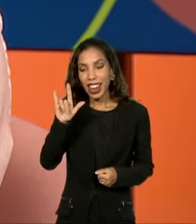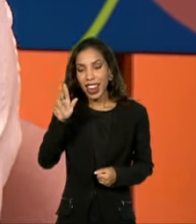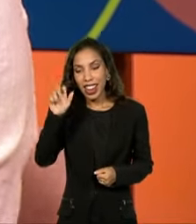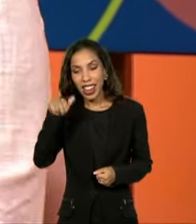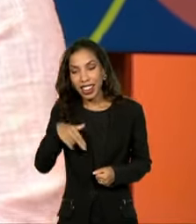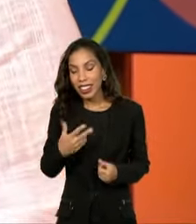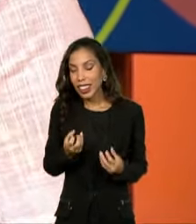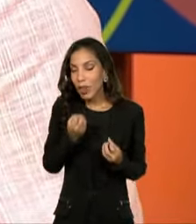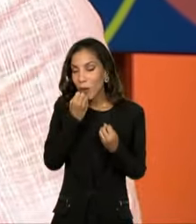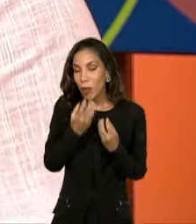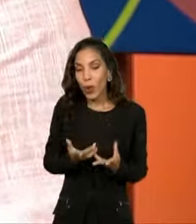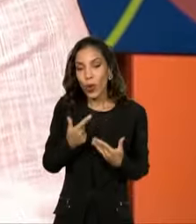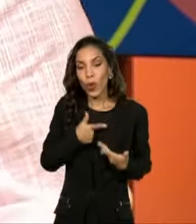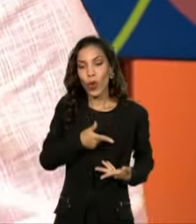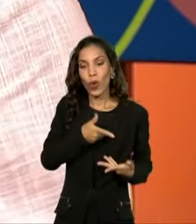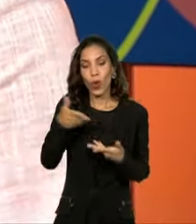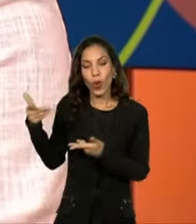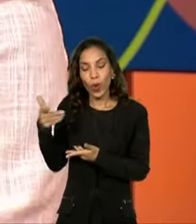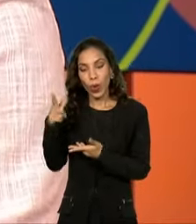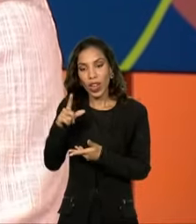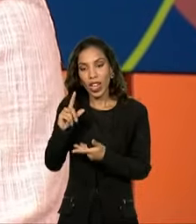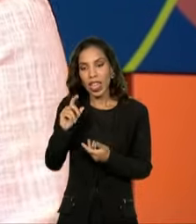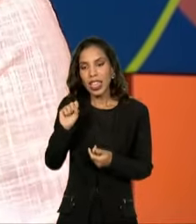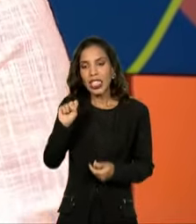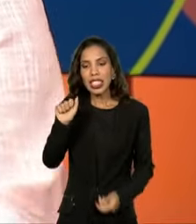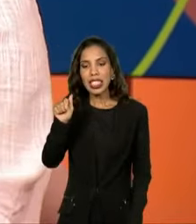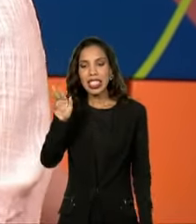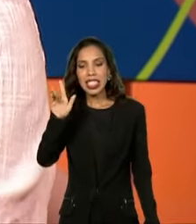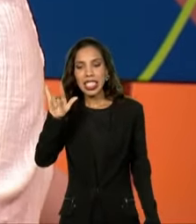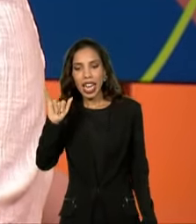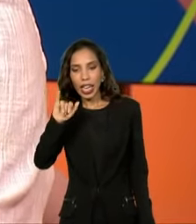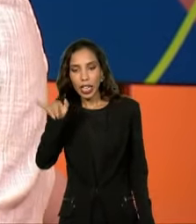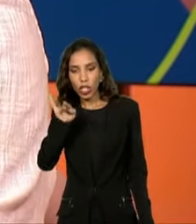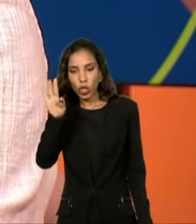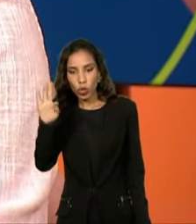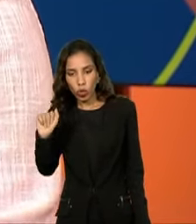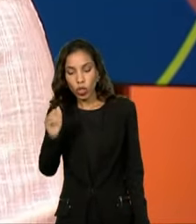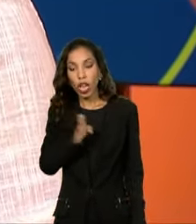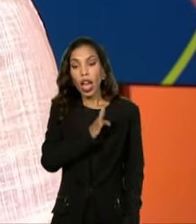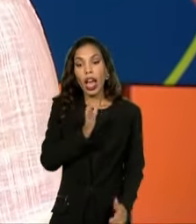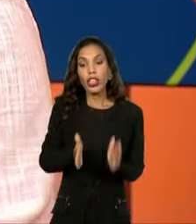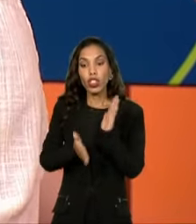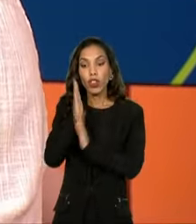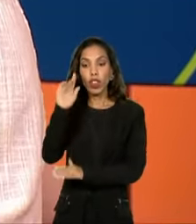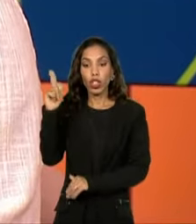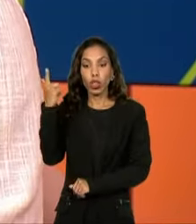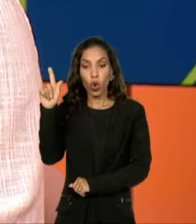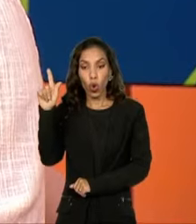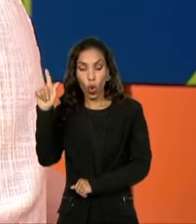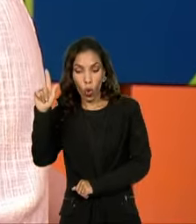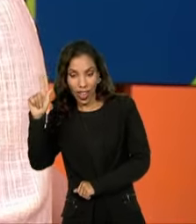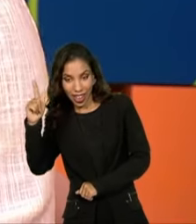gente foi convidado para participar do Saia Justa. Eu já não fazia mais. E fomos a Goiânia. E na saída,